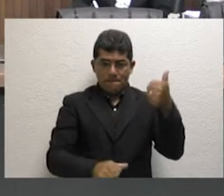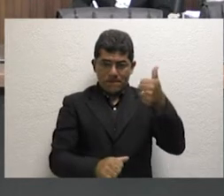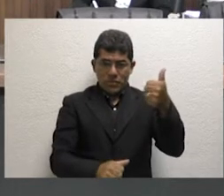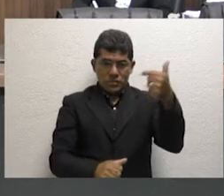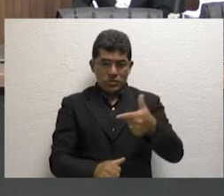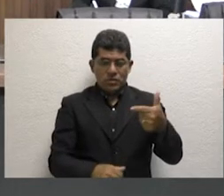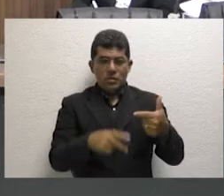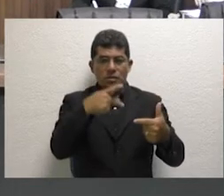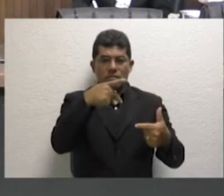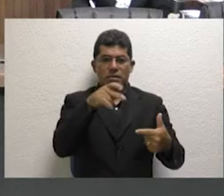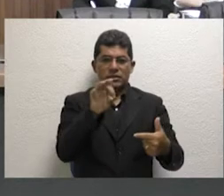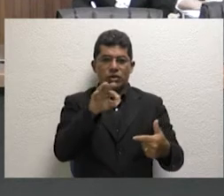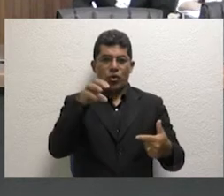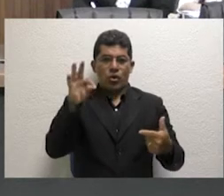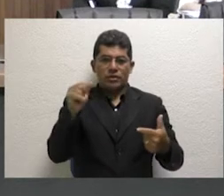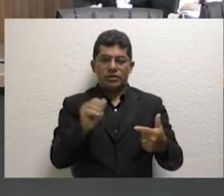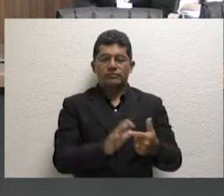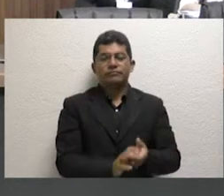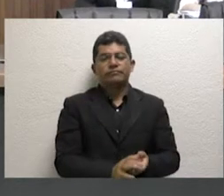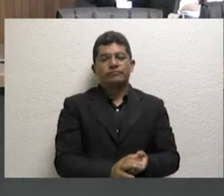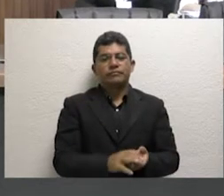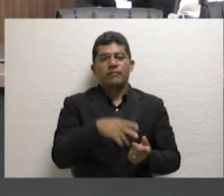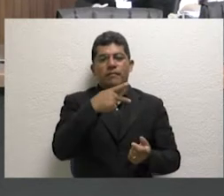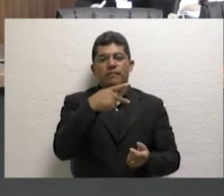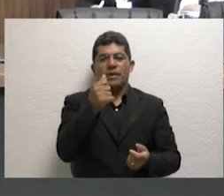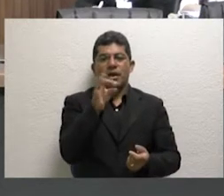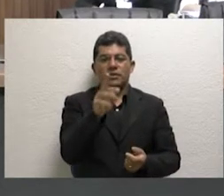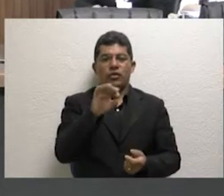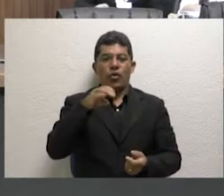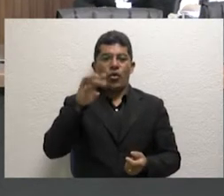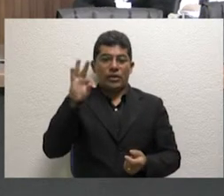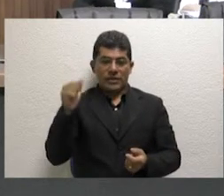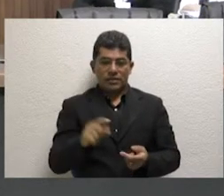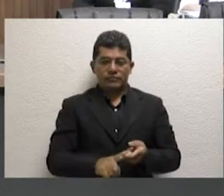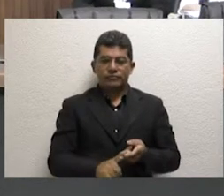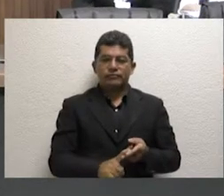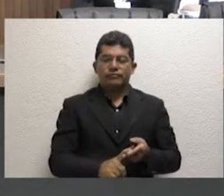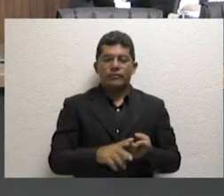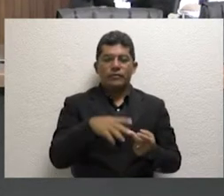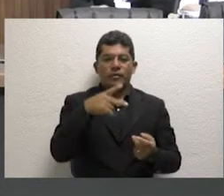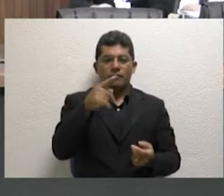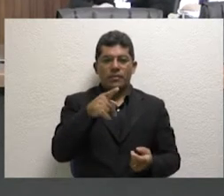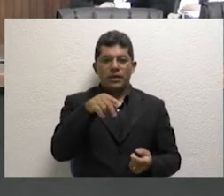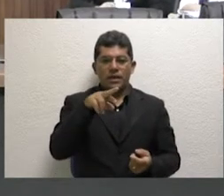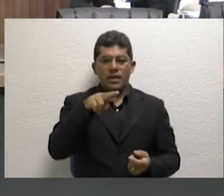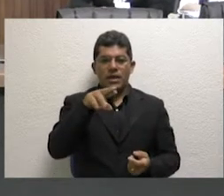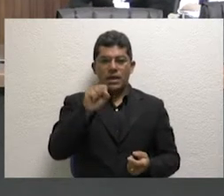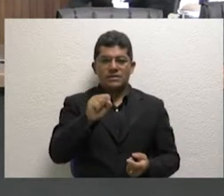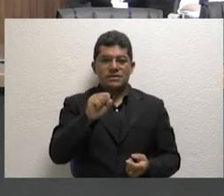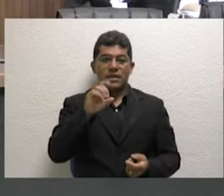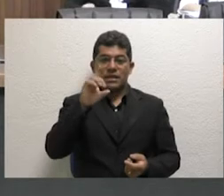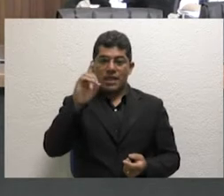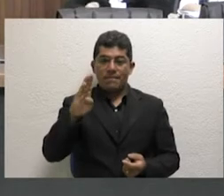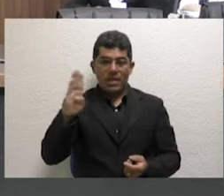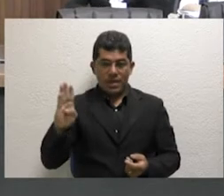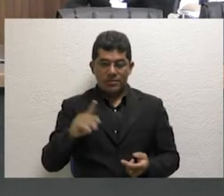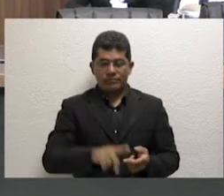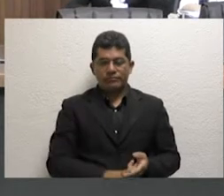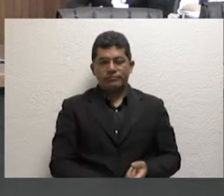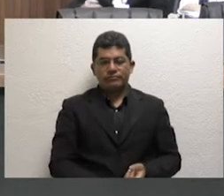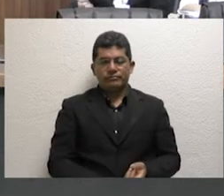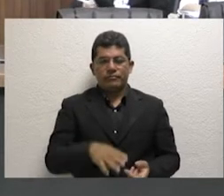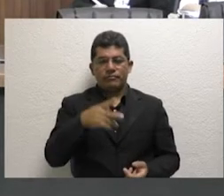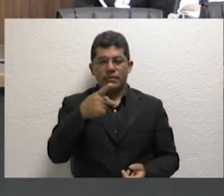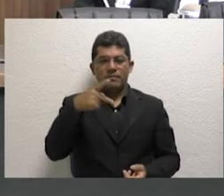patriota PSDB PRB PSL terceiro bloco PP quarto bloco